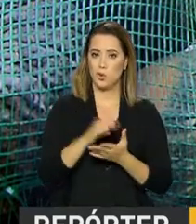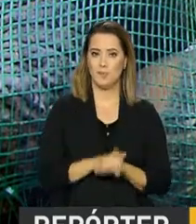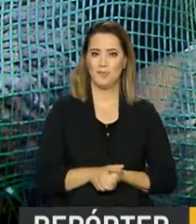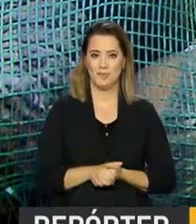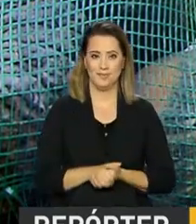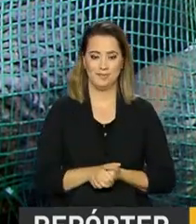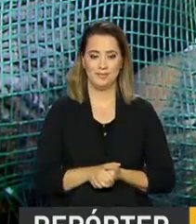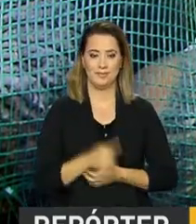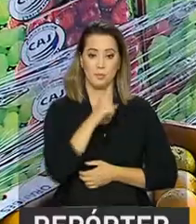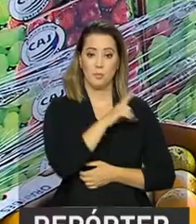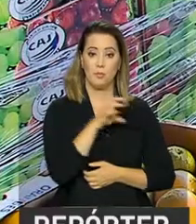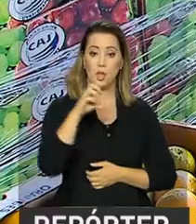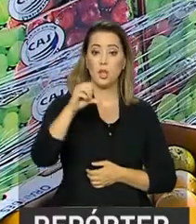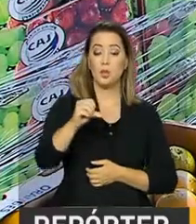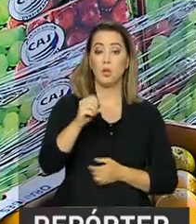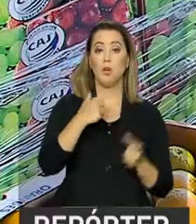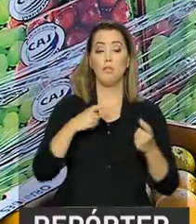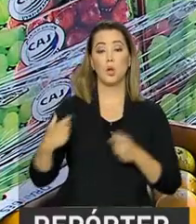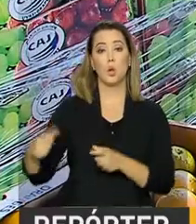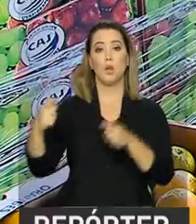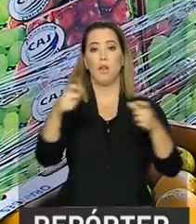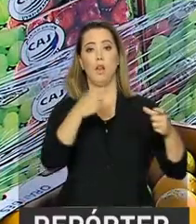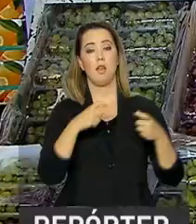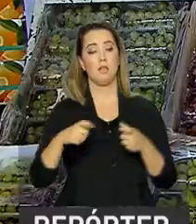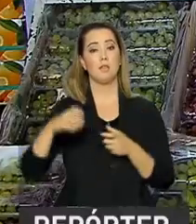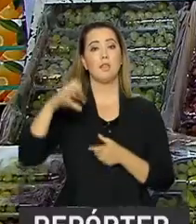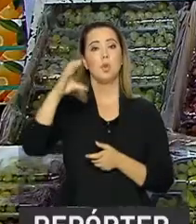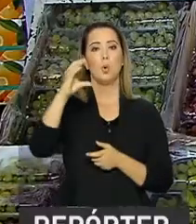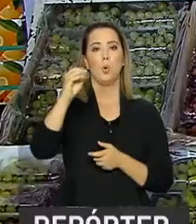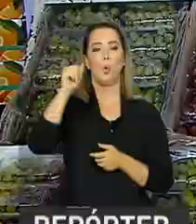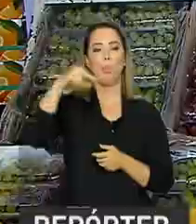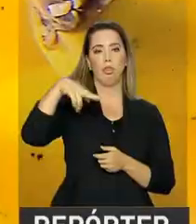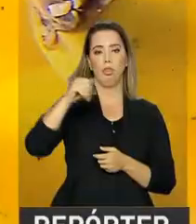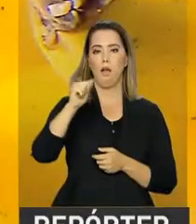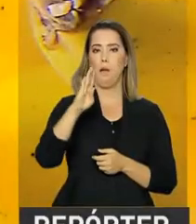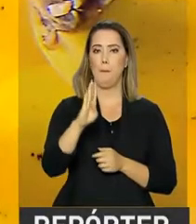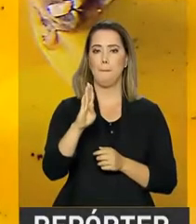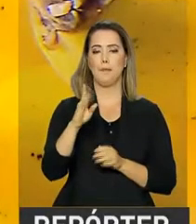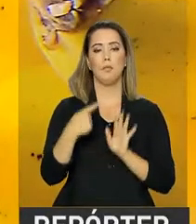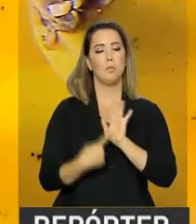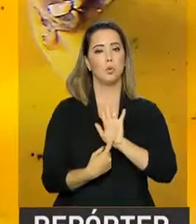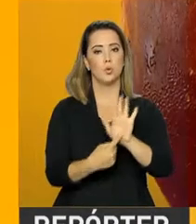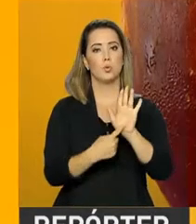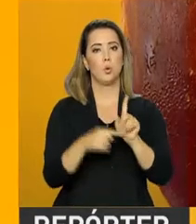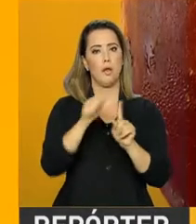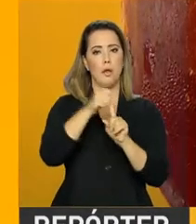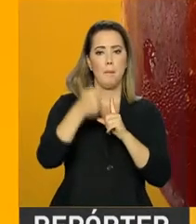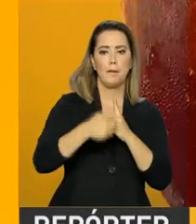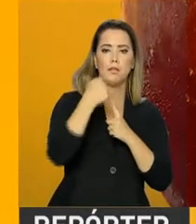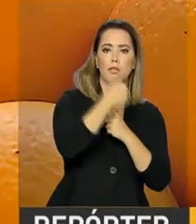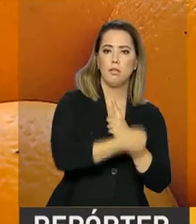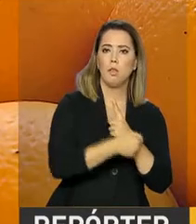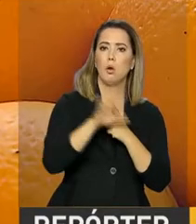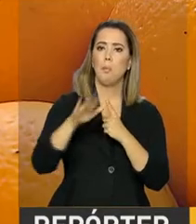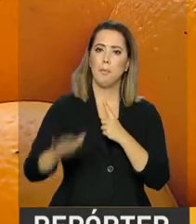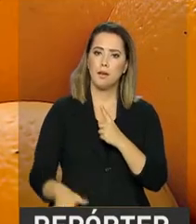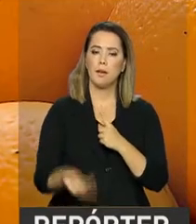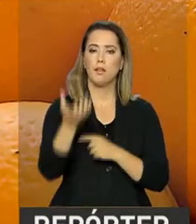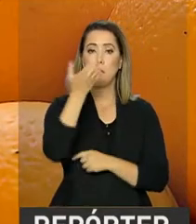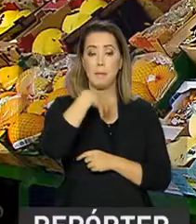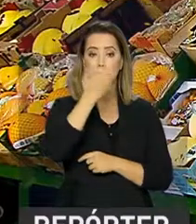feito em nove postos da conab destacou a queda dos preços da banana prata da maçã fuji e da